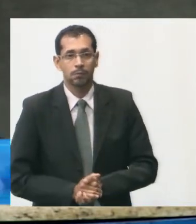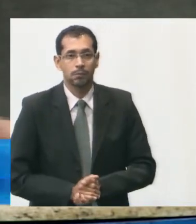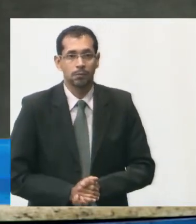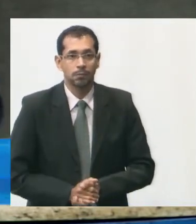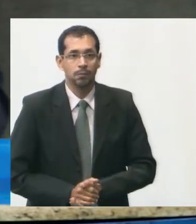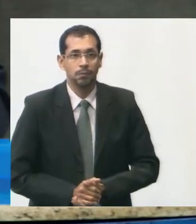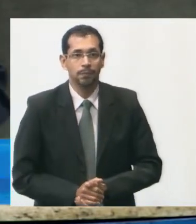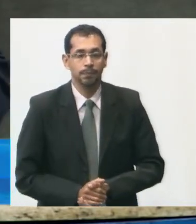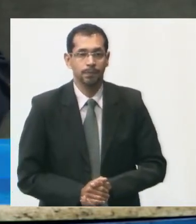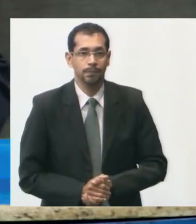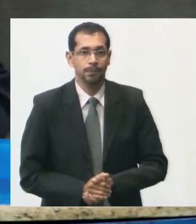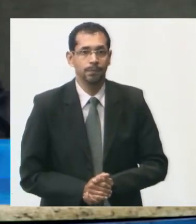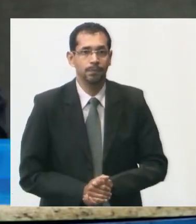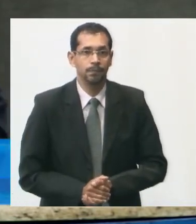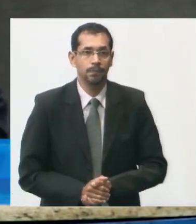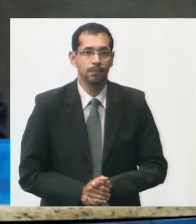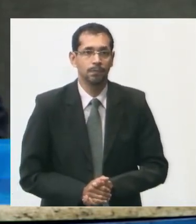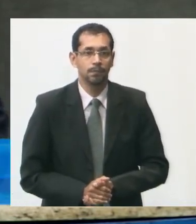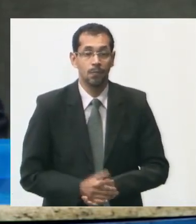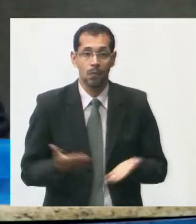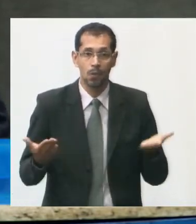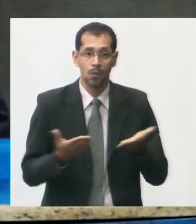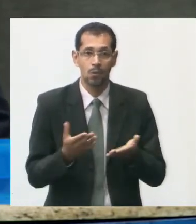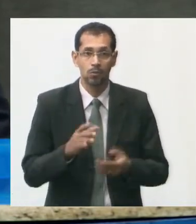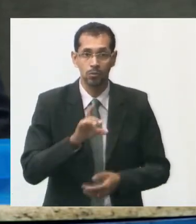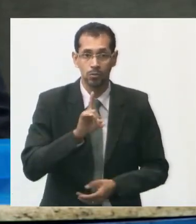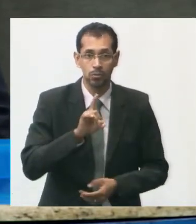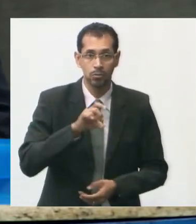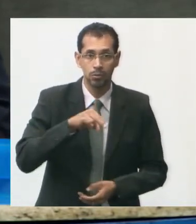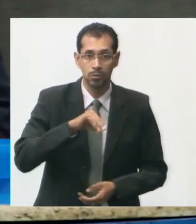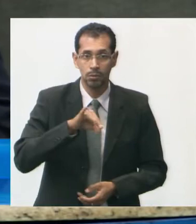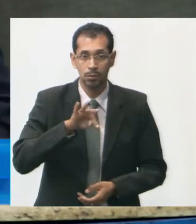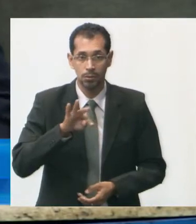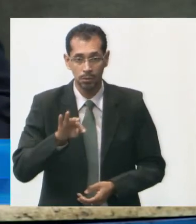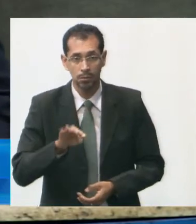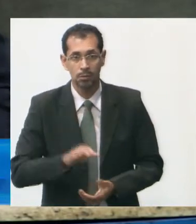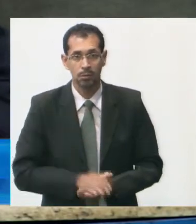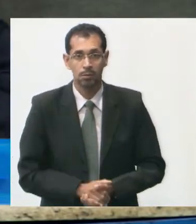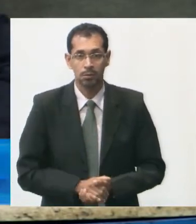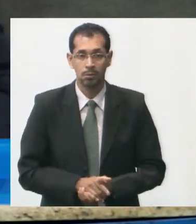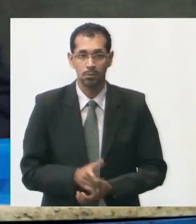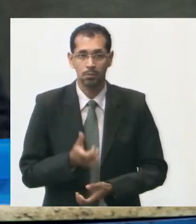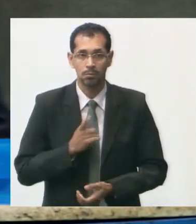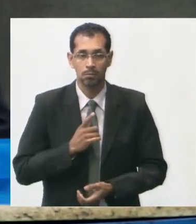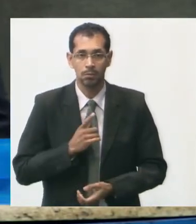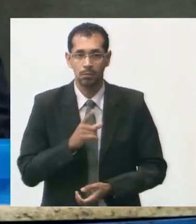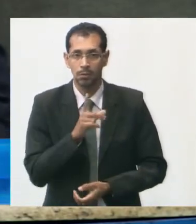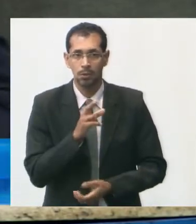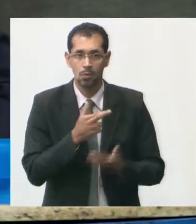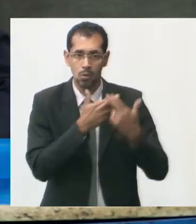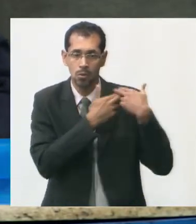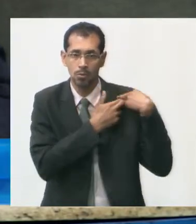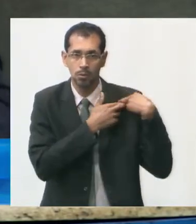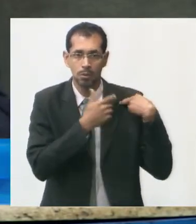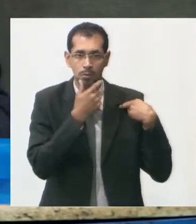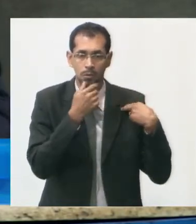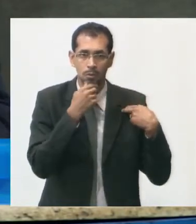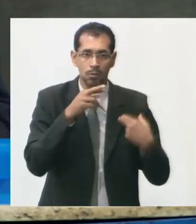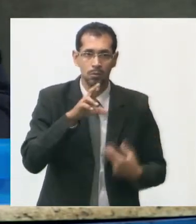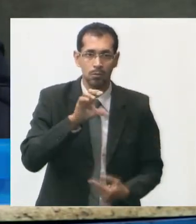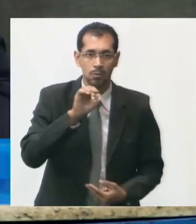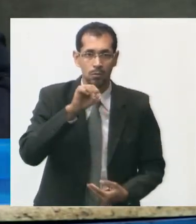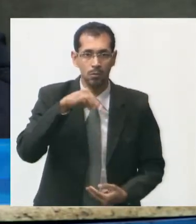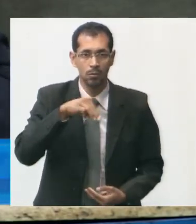E hoje, o DENIT, através do seu superintendente, o Romeu Neto, anuncia